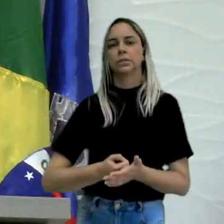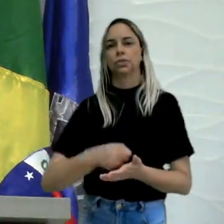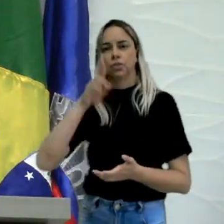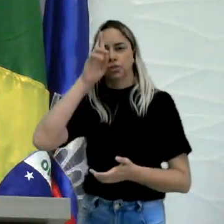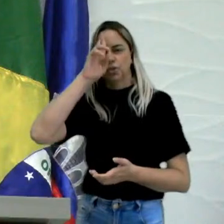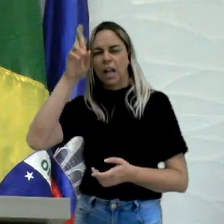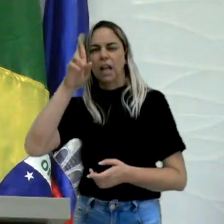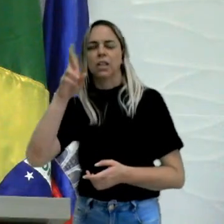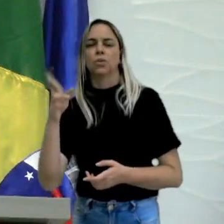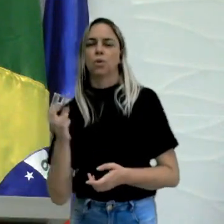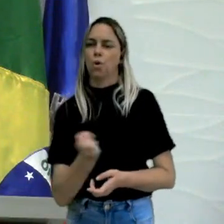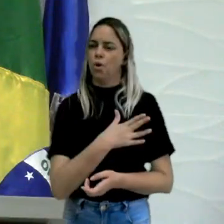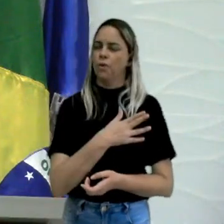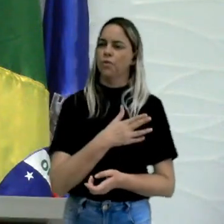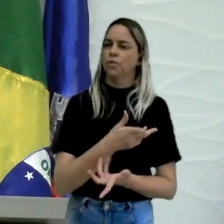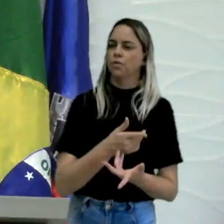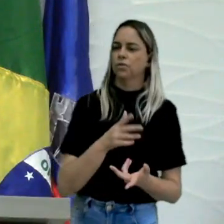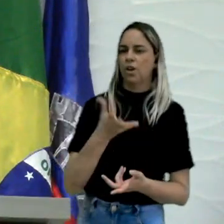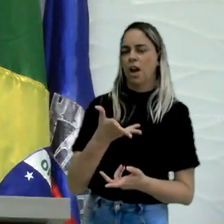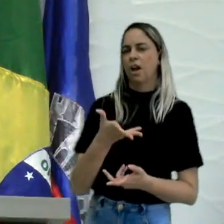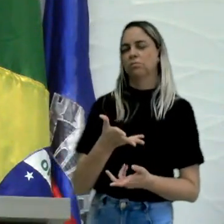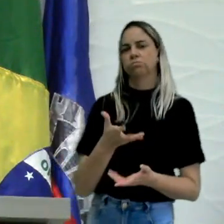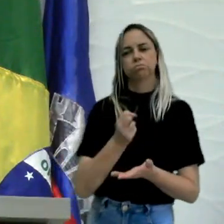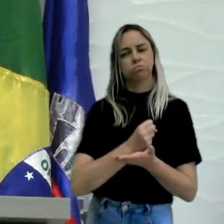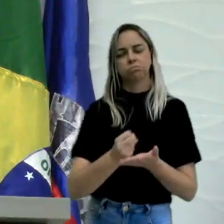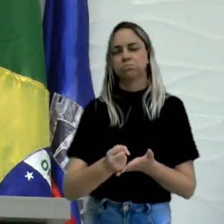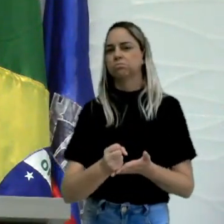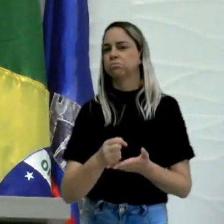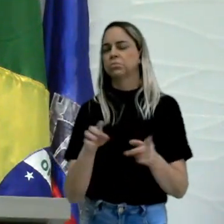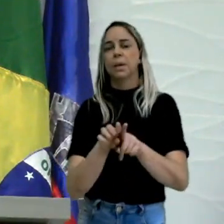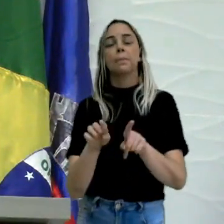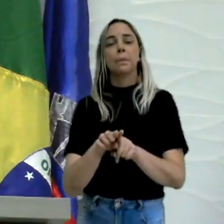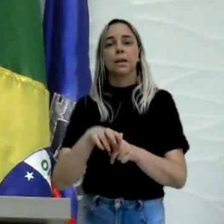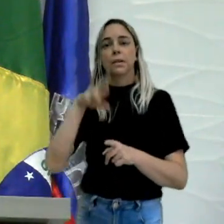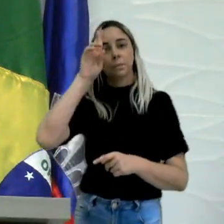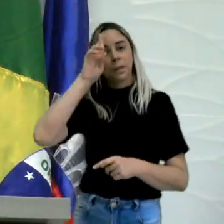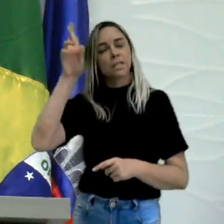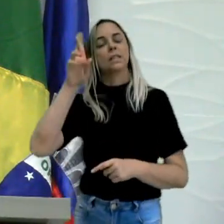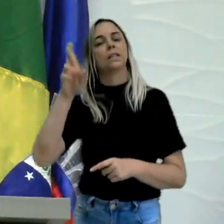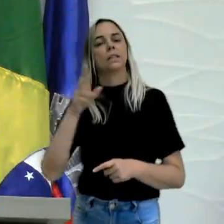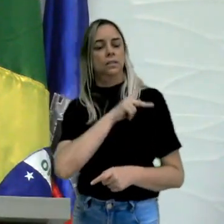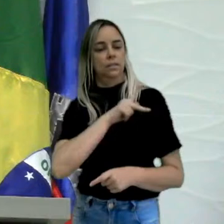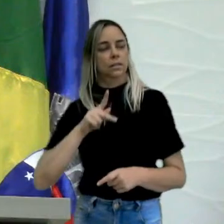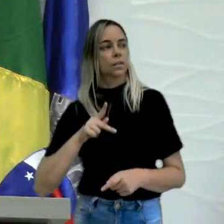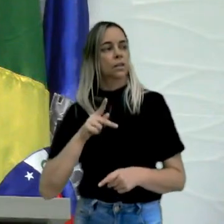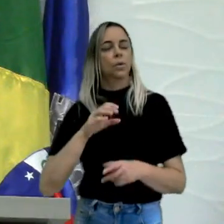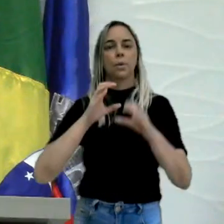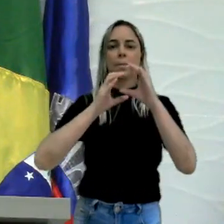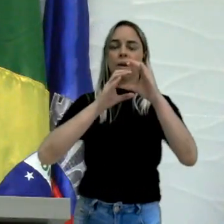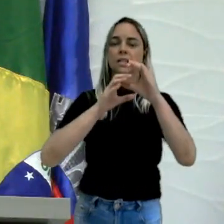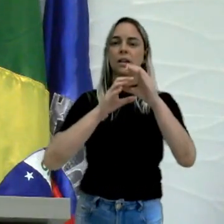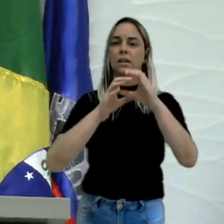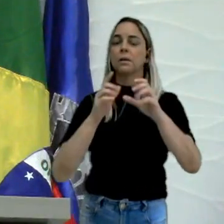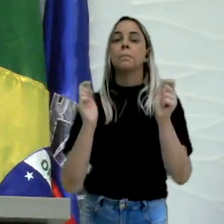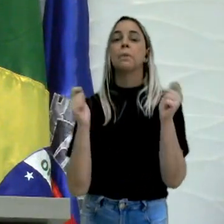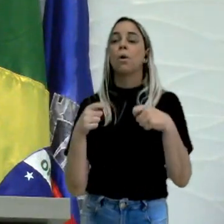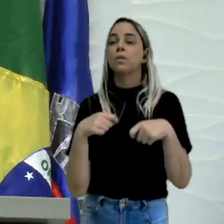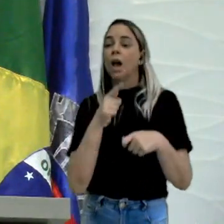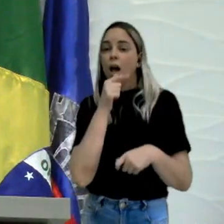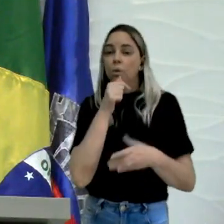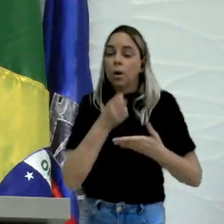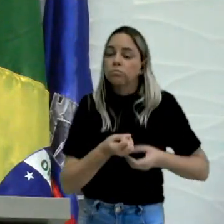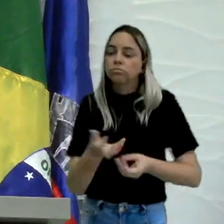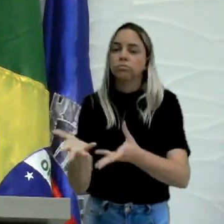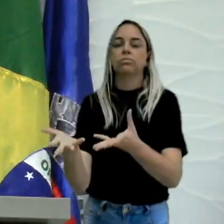gerente, ao gerente que passaram, ao presidente da Compesa, para abastecer São Bento do Una, para ser